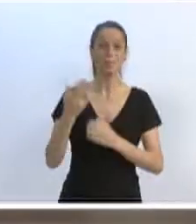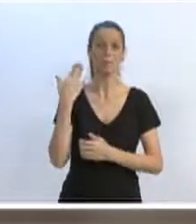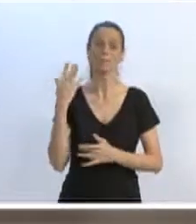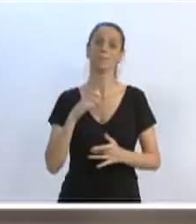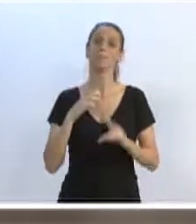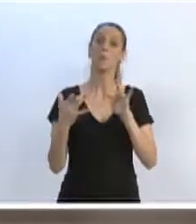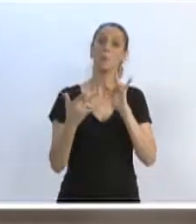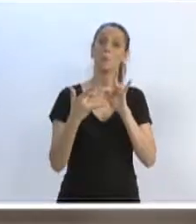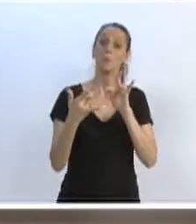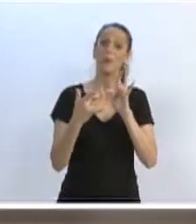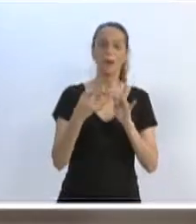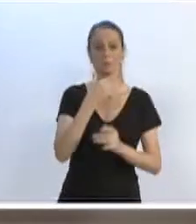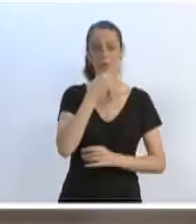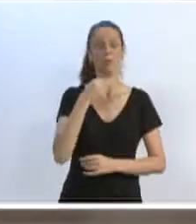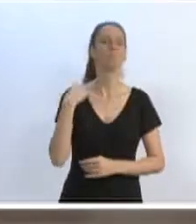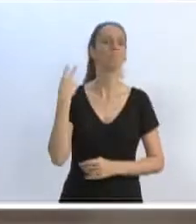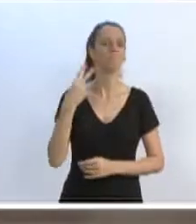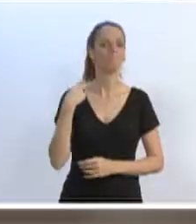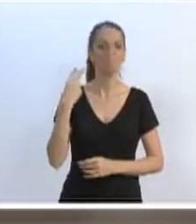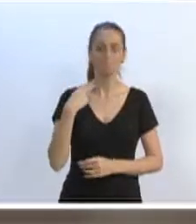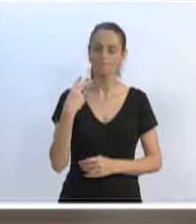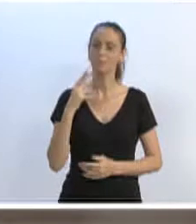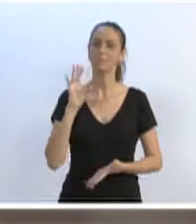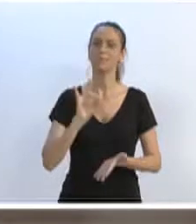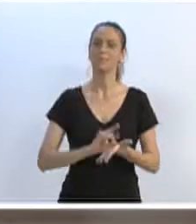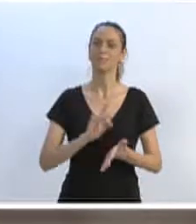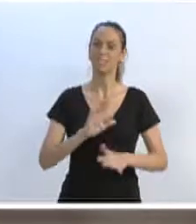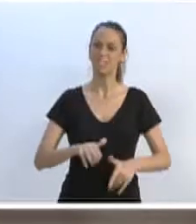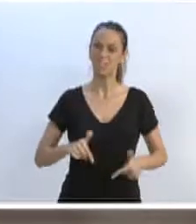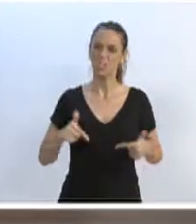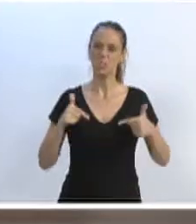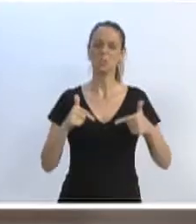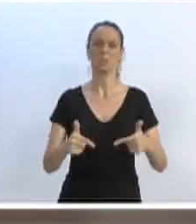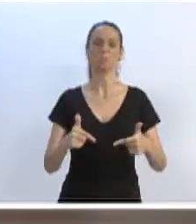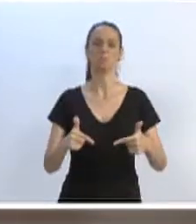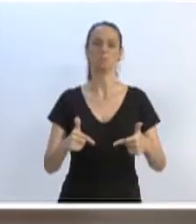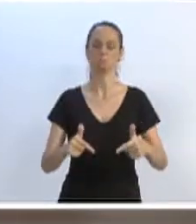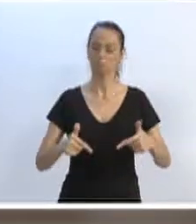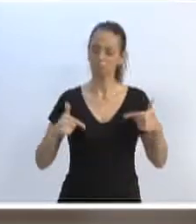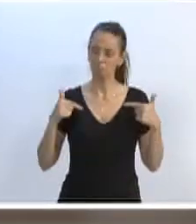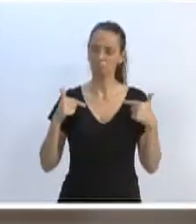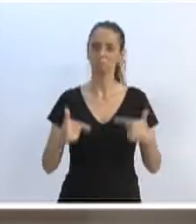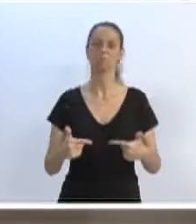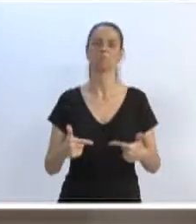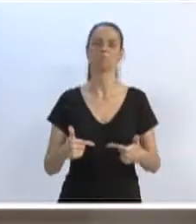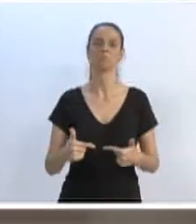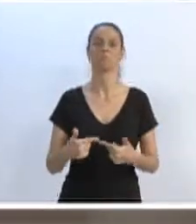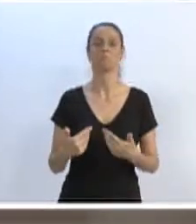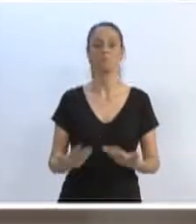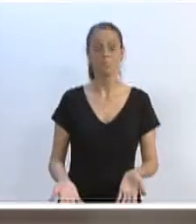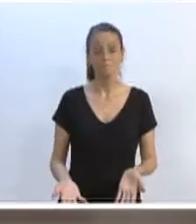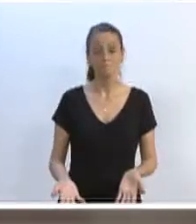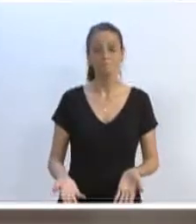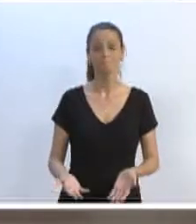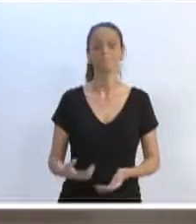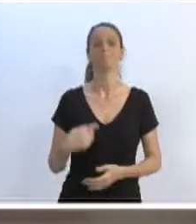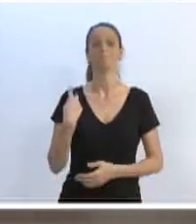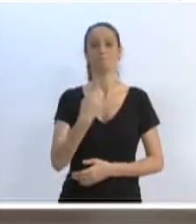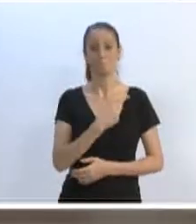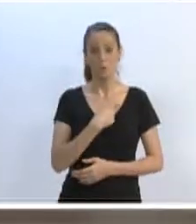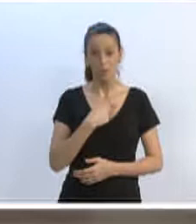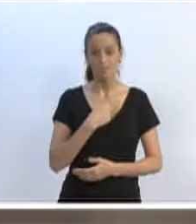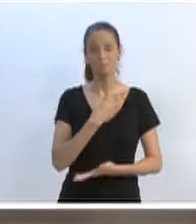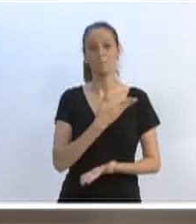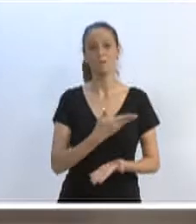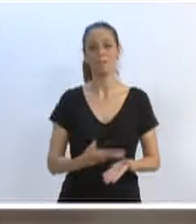Marinho, um vereador atuante, um servidor público atuante, e a política perde, a cidade perde, e